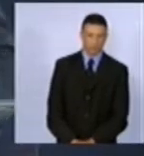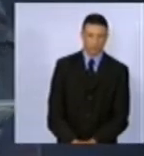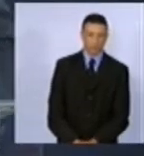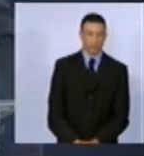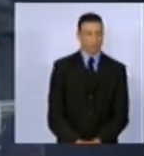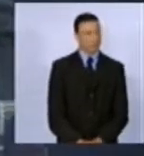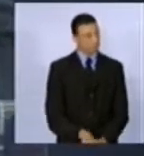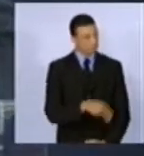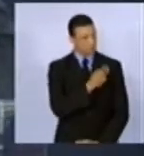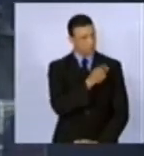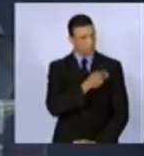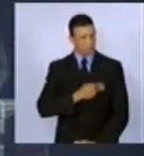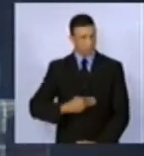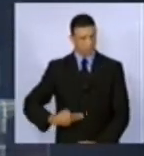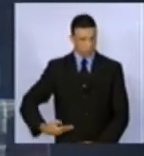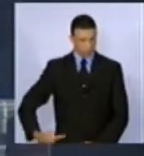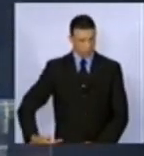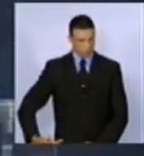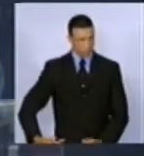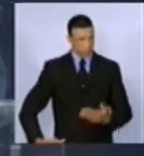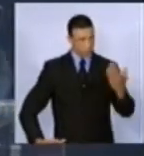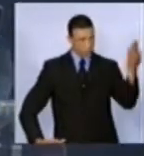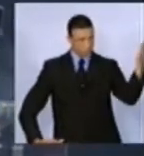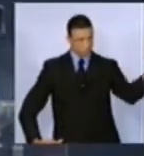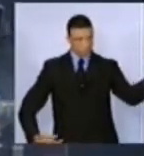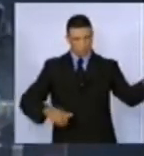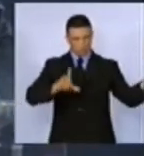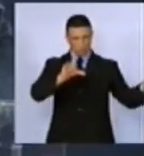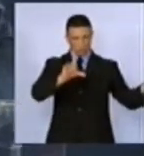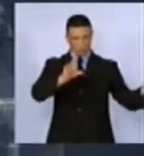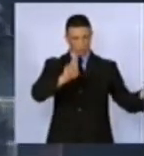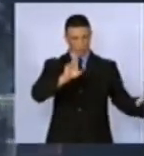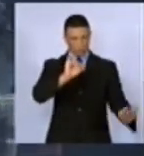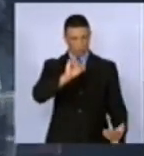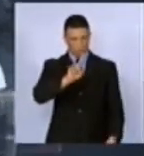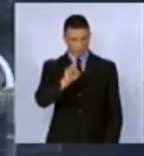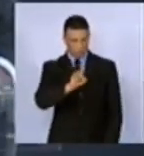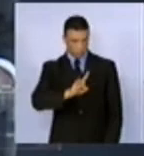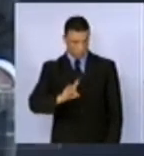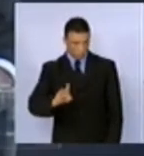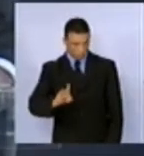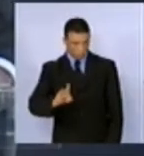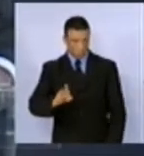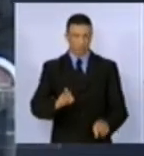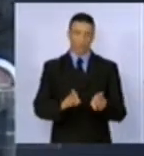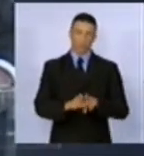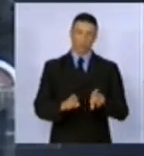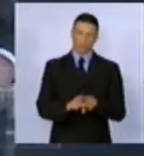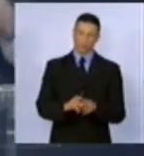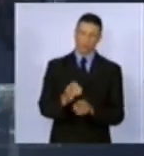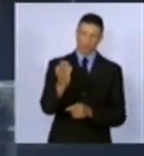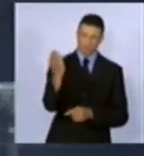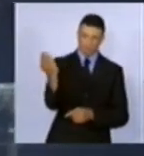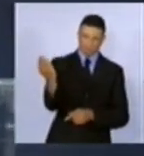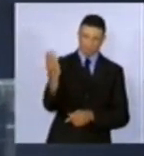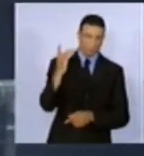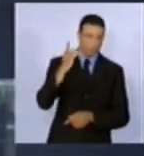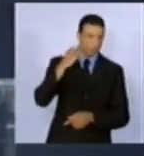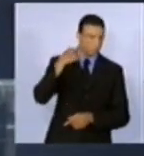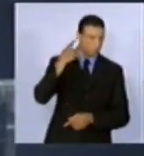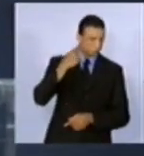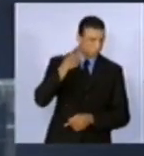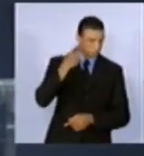a semente cima senhor Ministro Luiz fux celentissimo subir